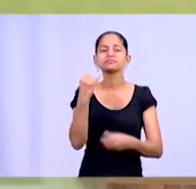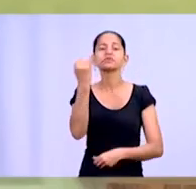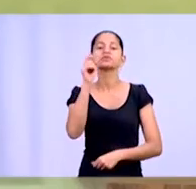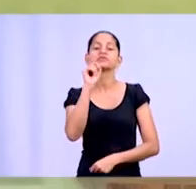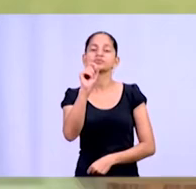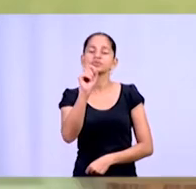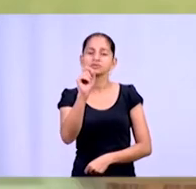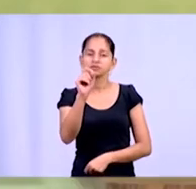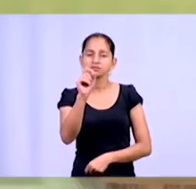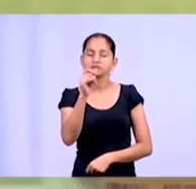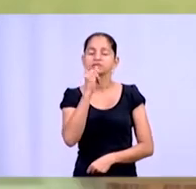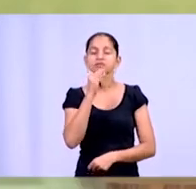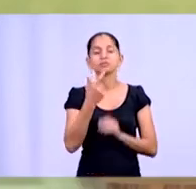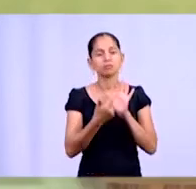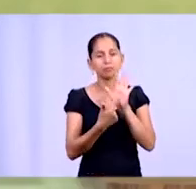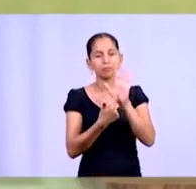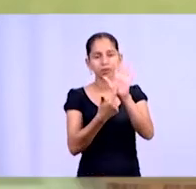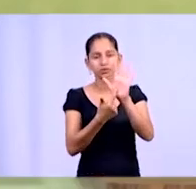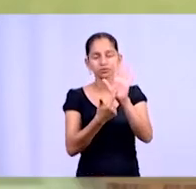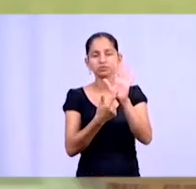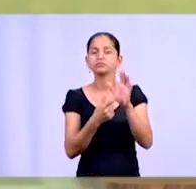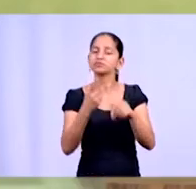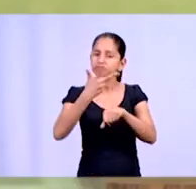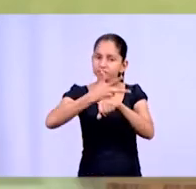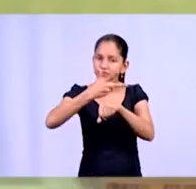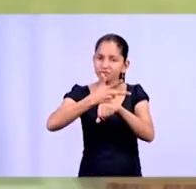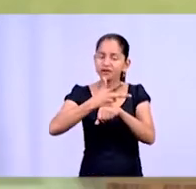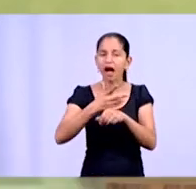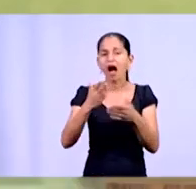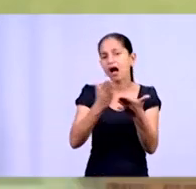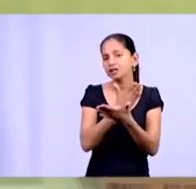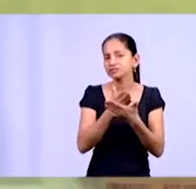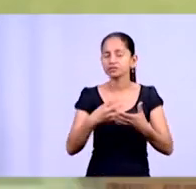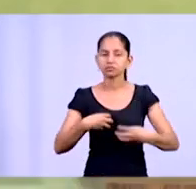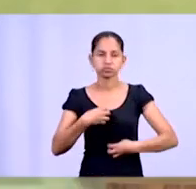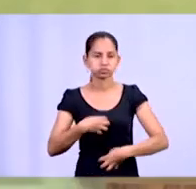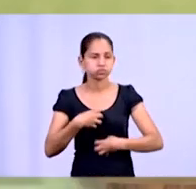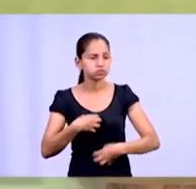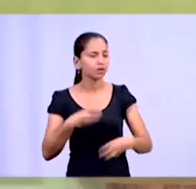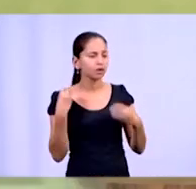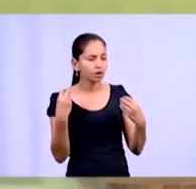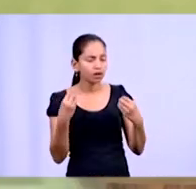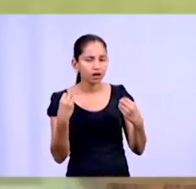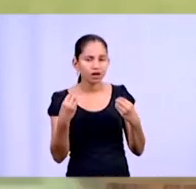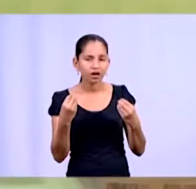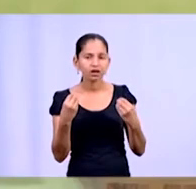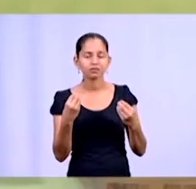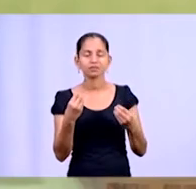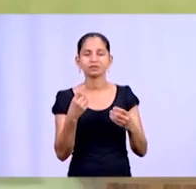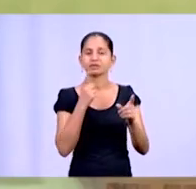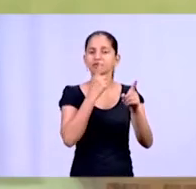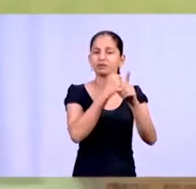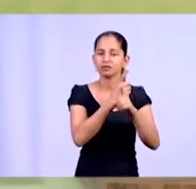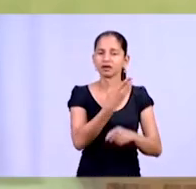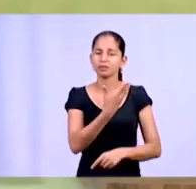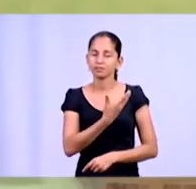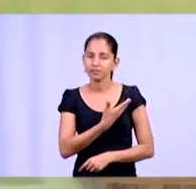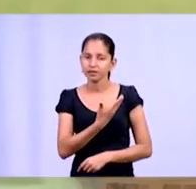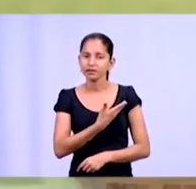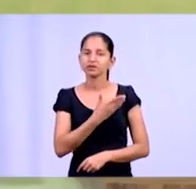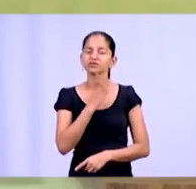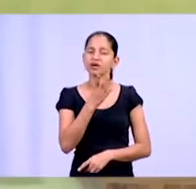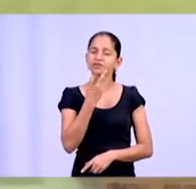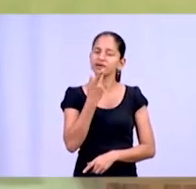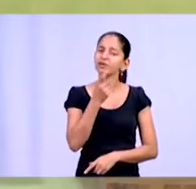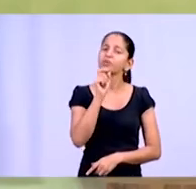pessoas, conforme mostrou o vídeo, ficam, de certa maneira, irritadas, porque encontra um colega, encontra uma pessoa de